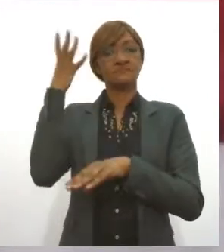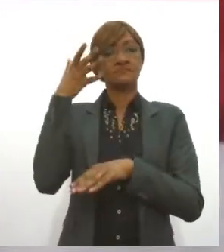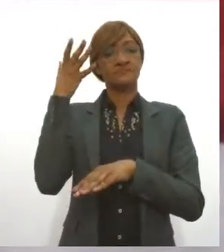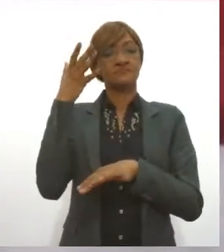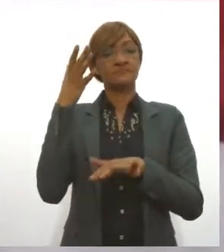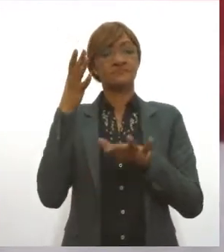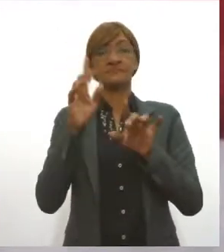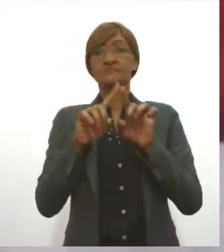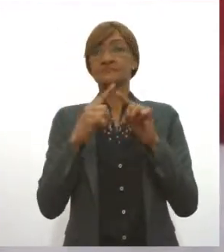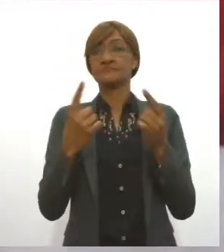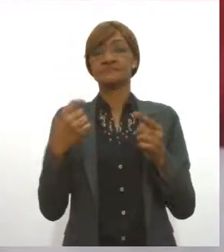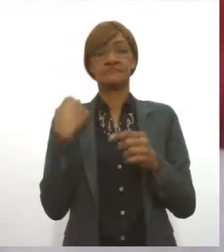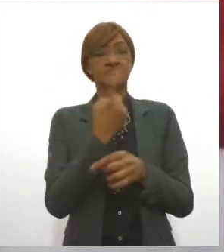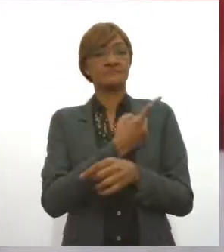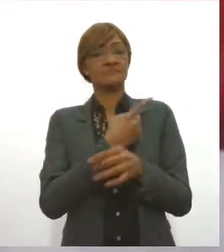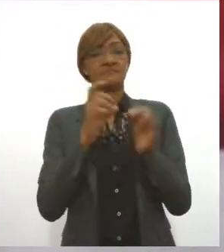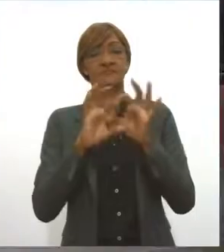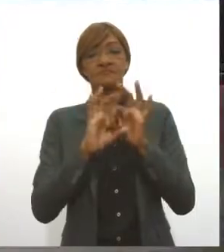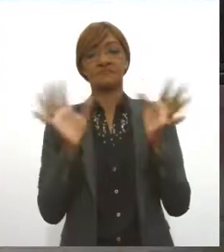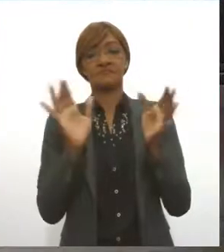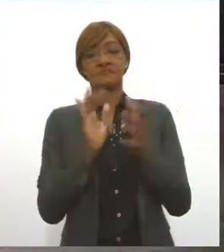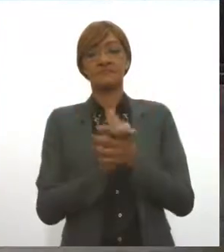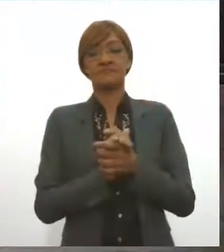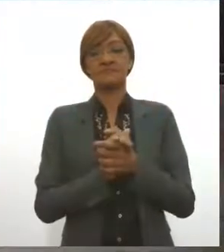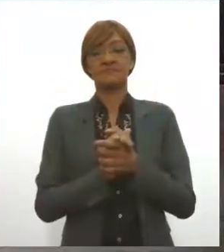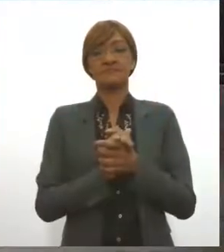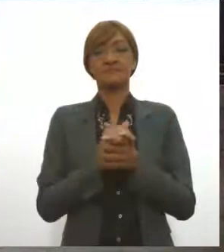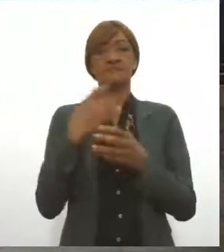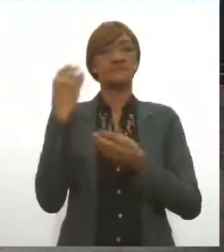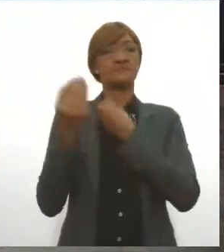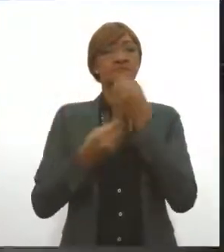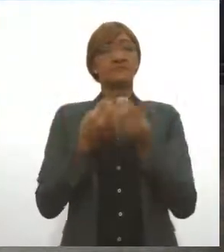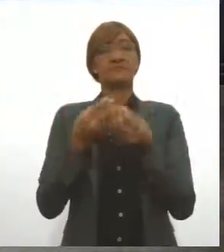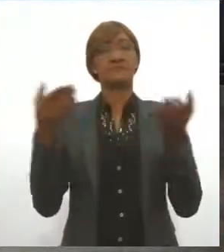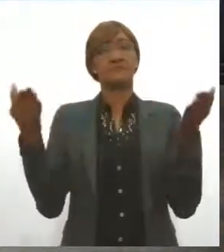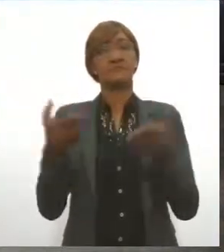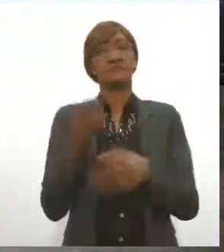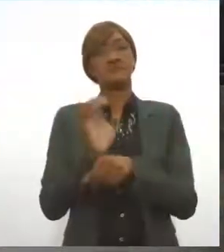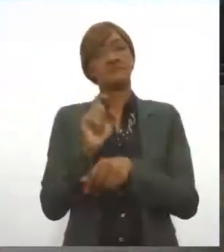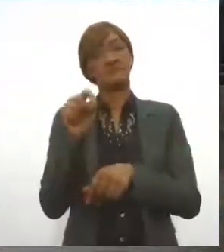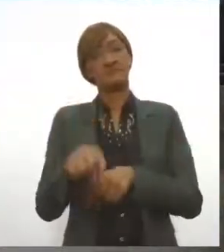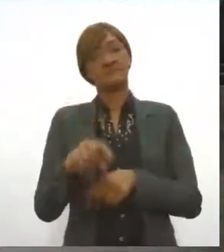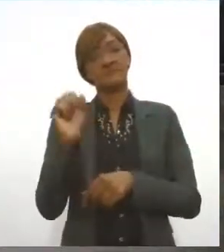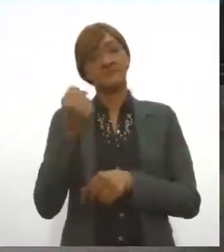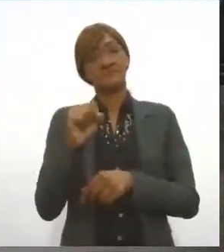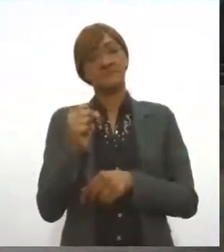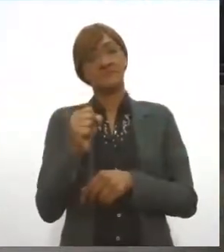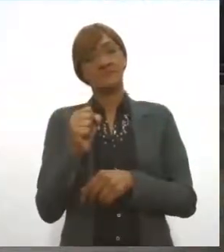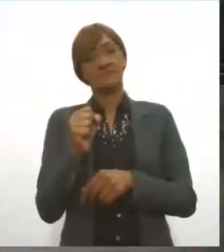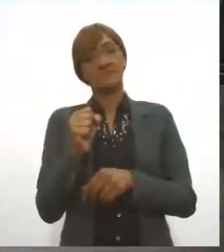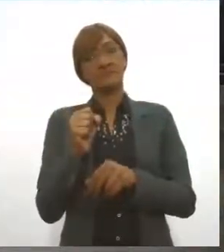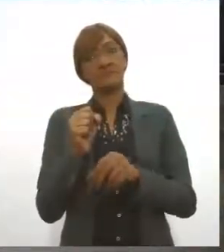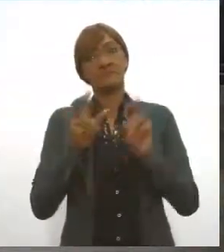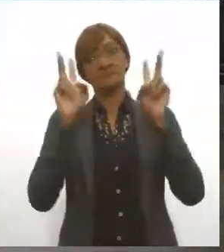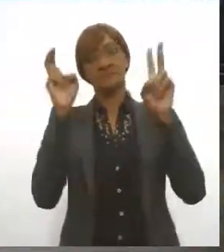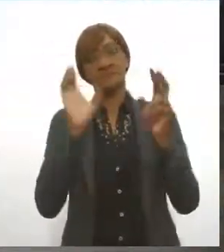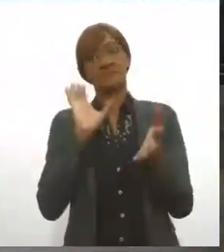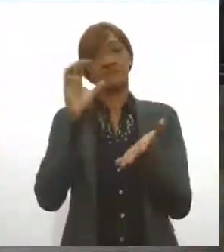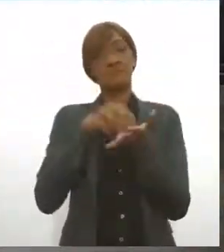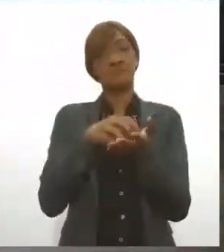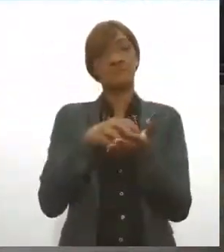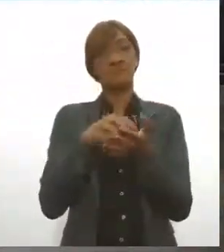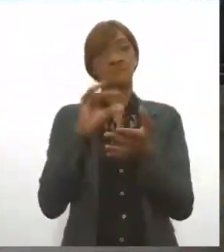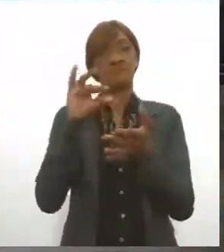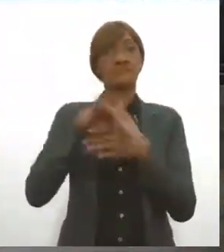estamos à disposição de vocês. Como é que está o estado de Sergipe, doutor Almir? Em relação à AIDS? Então, nós